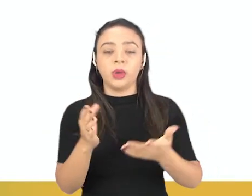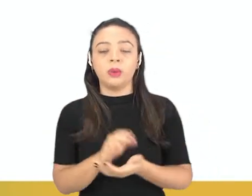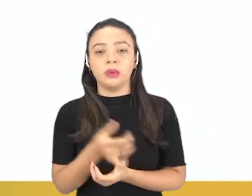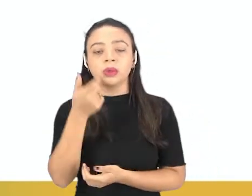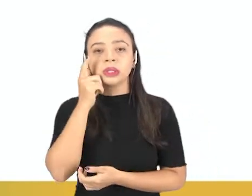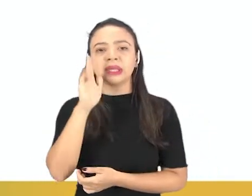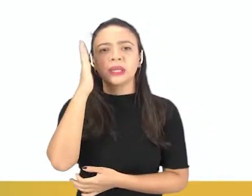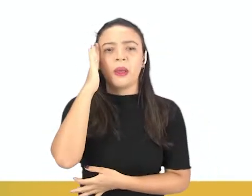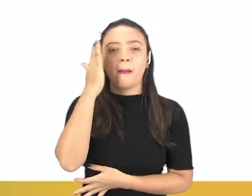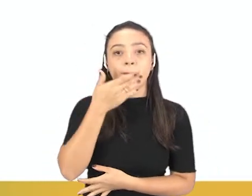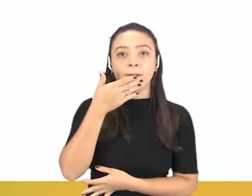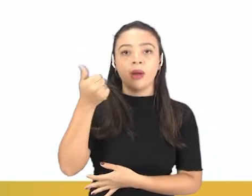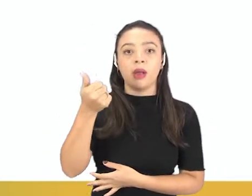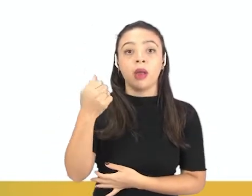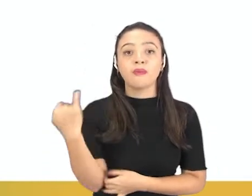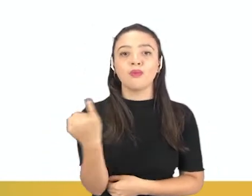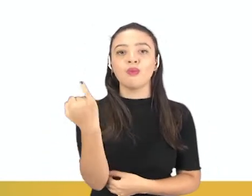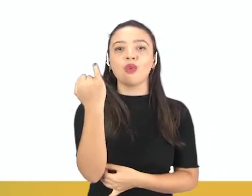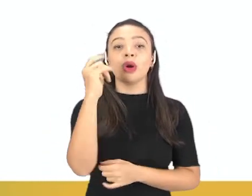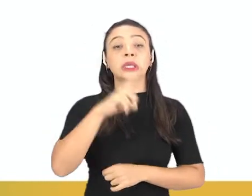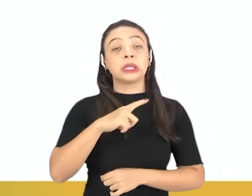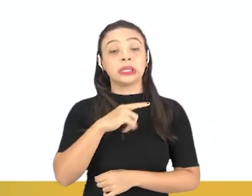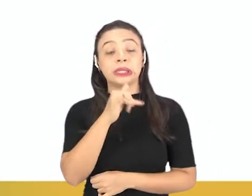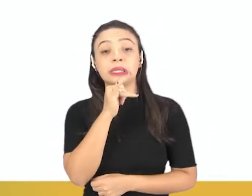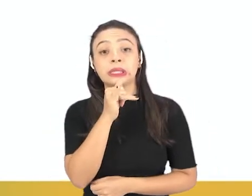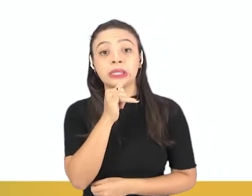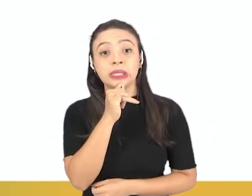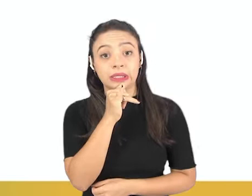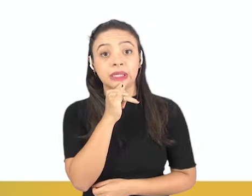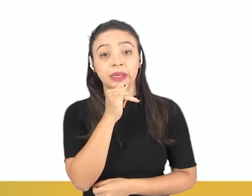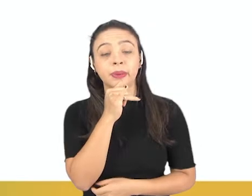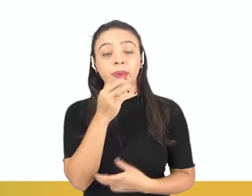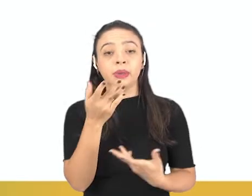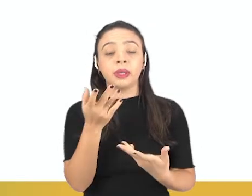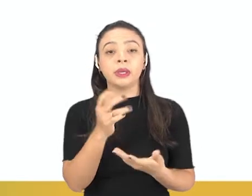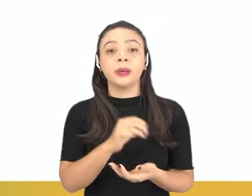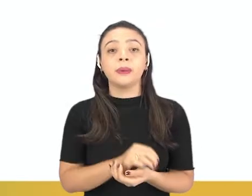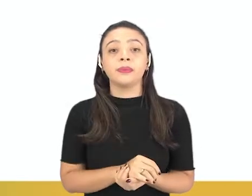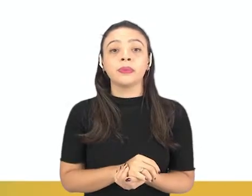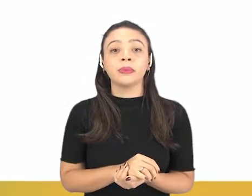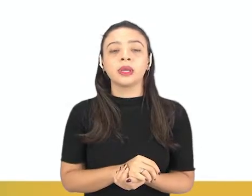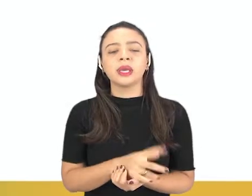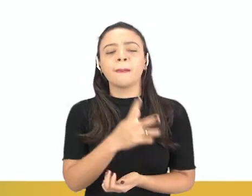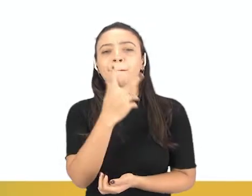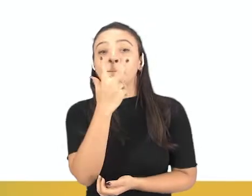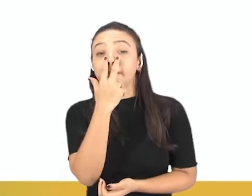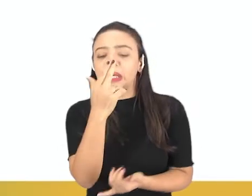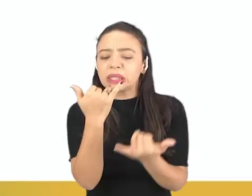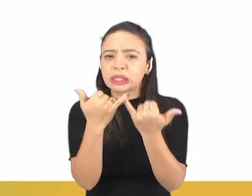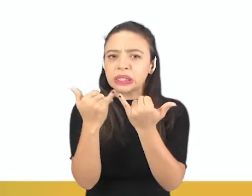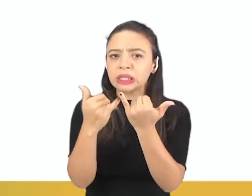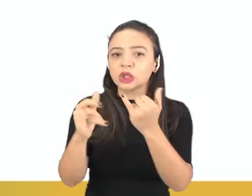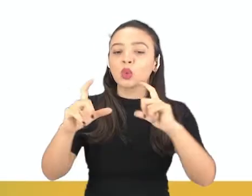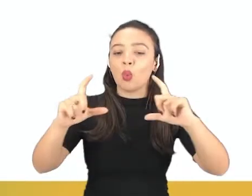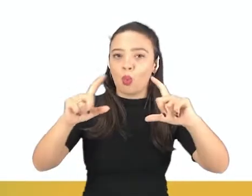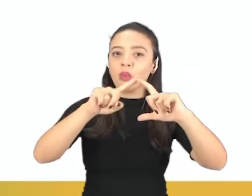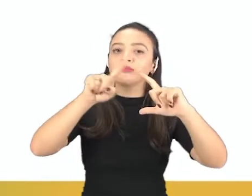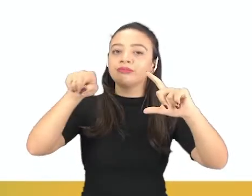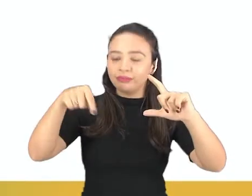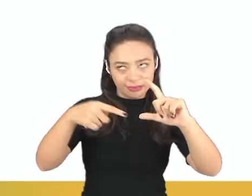poder se situar aqui é sempre bom a gente ter exemplos de formas geométricas né que se assemelham que são circunferências